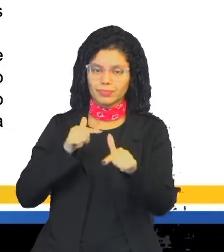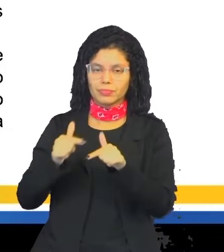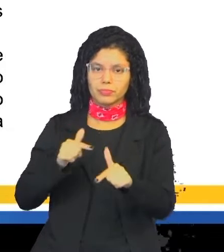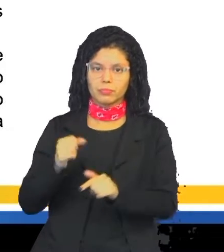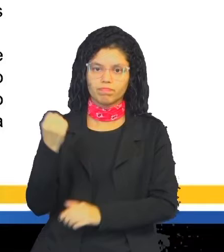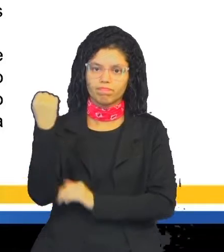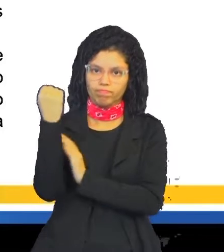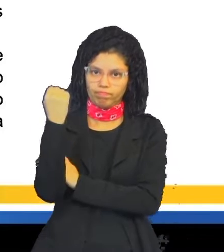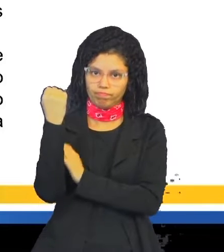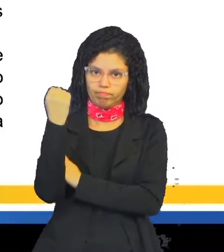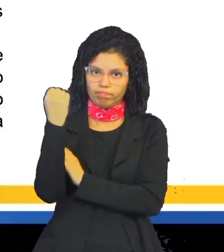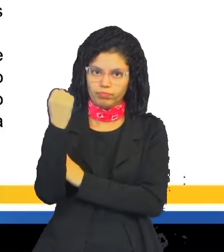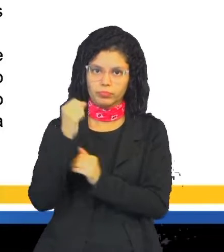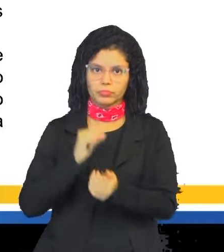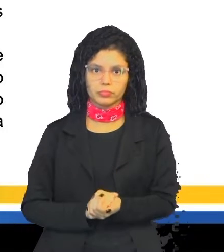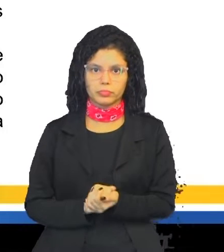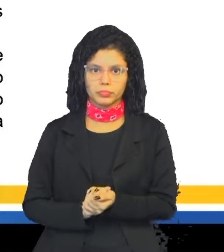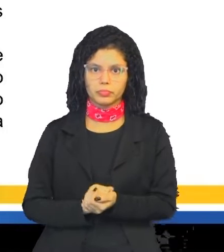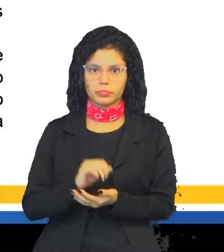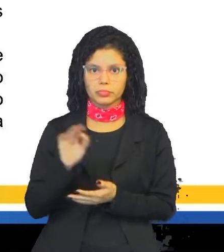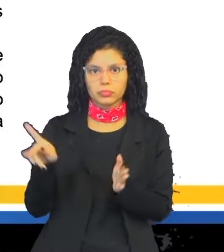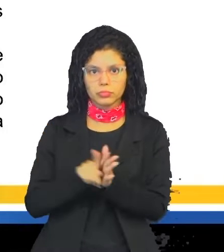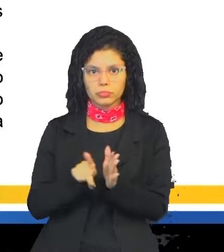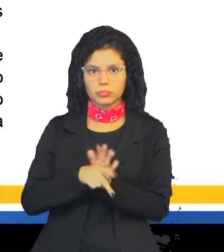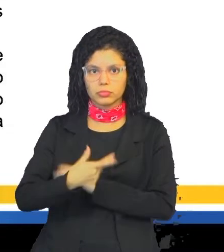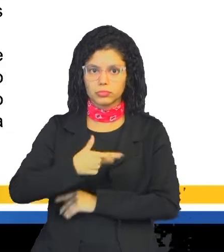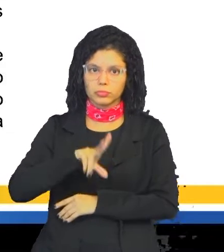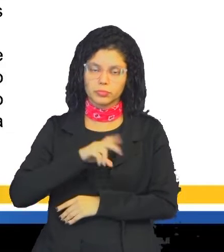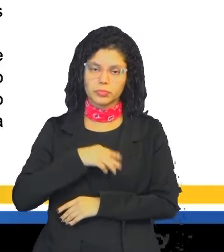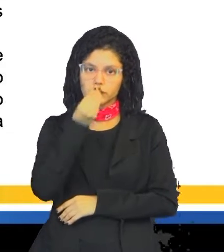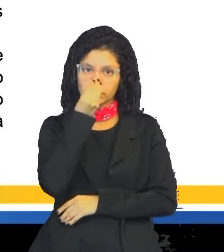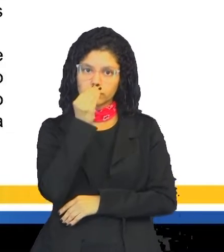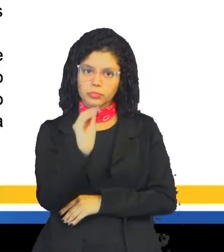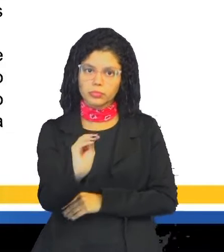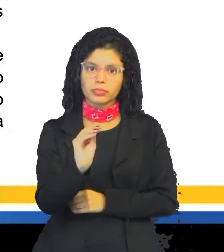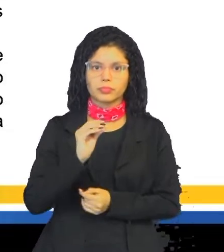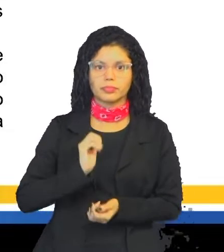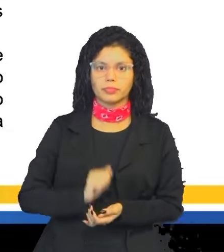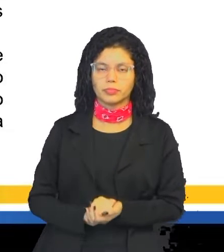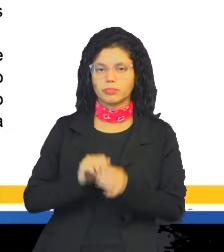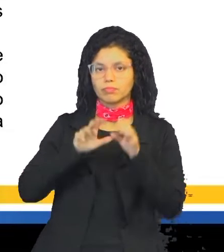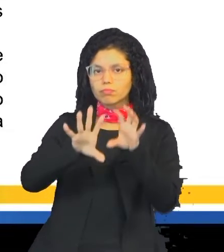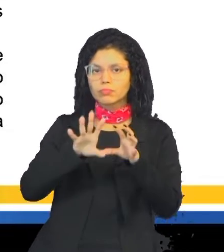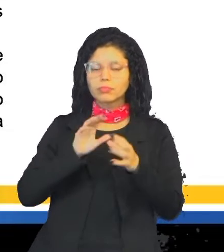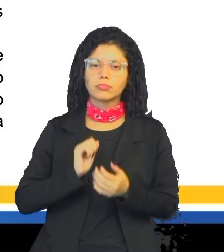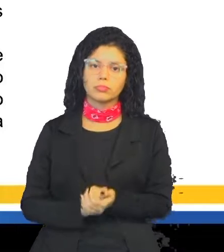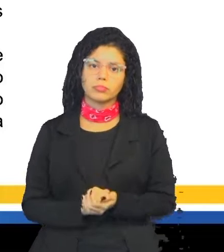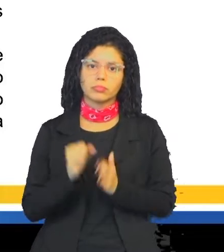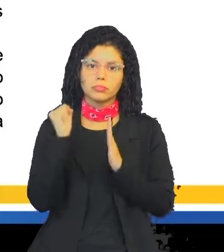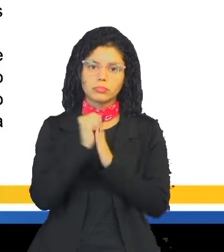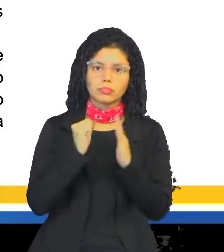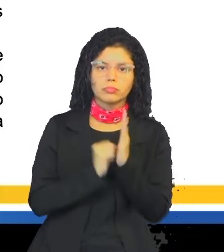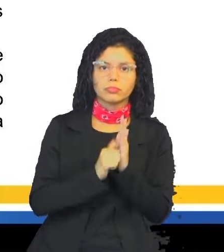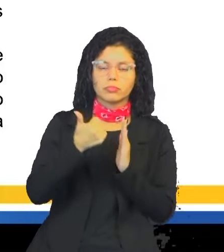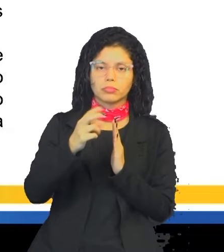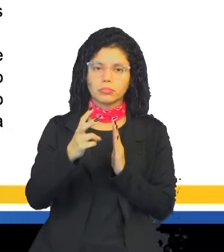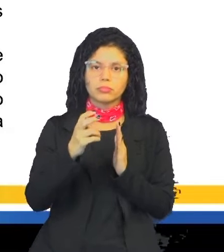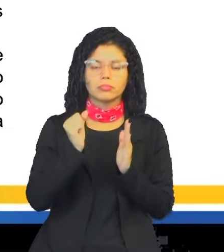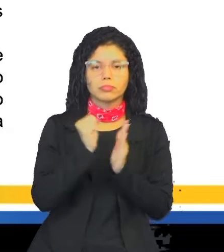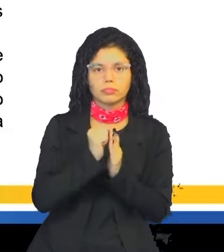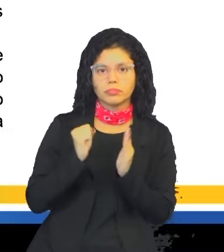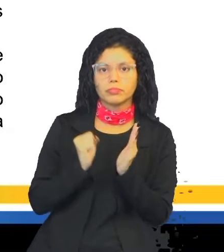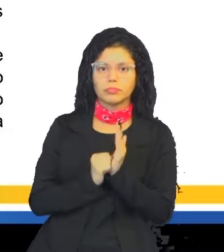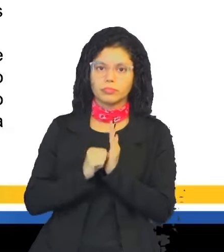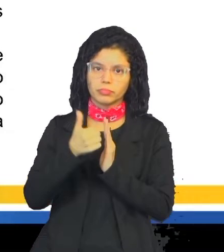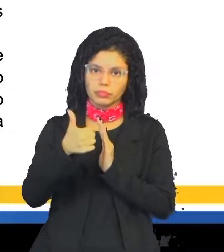trabalhadores braçais, tipo de trabalho que os portugueses desprezavam, ali entre os séculos XV e